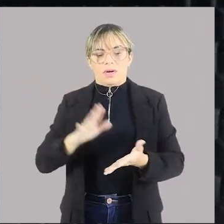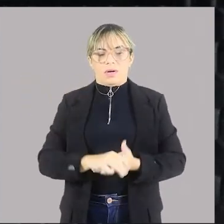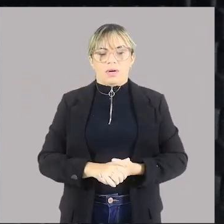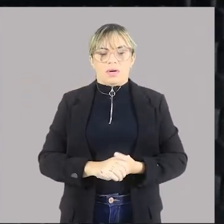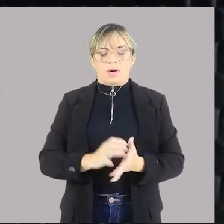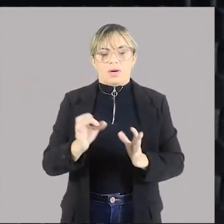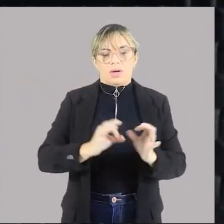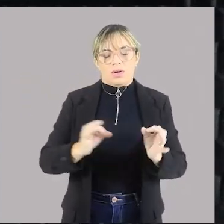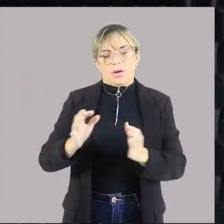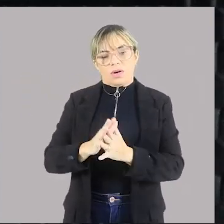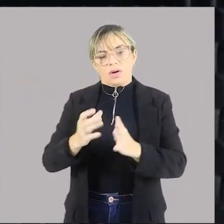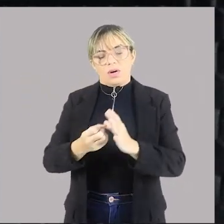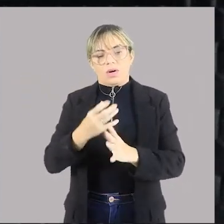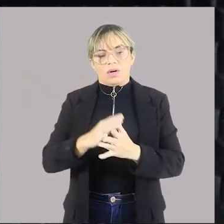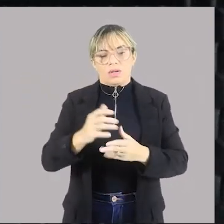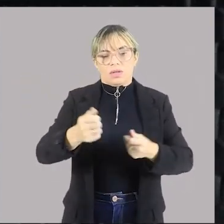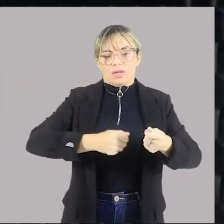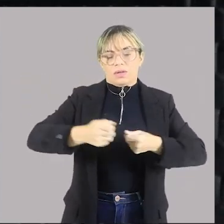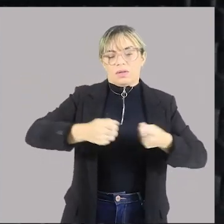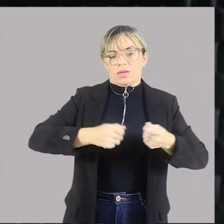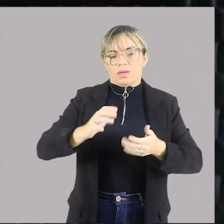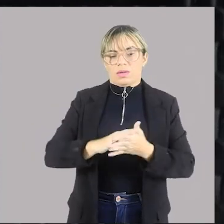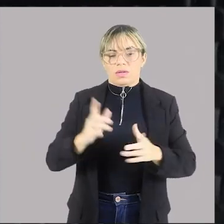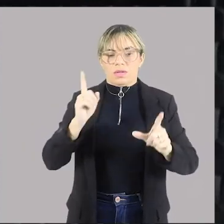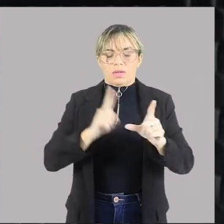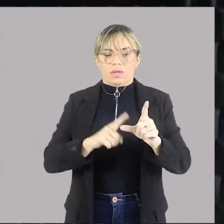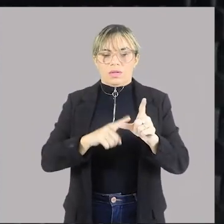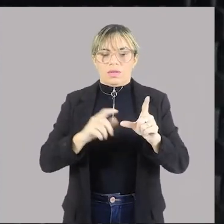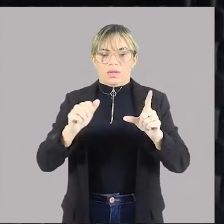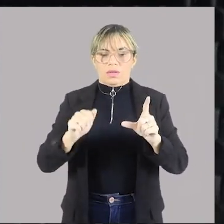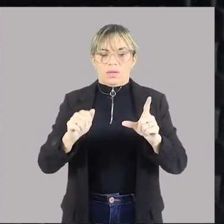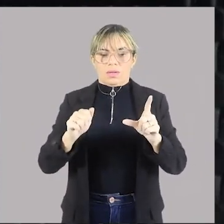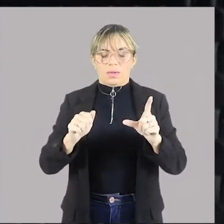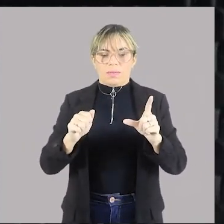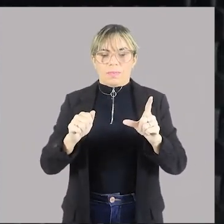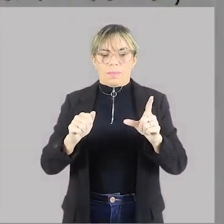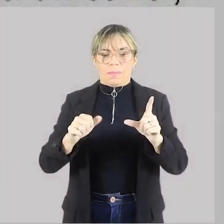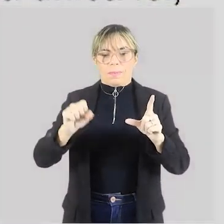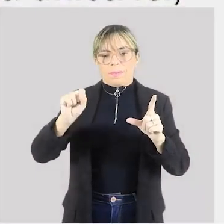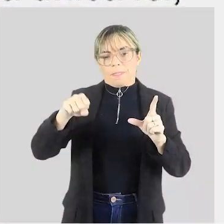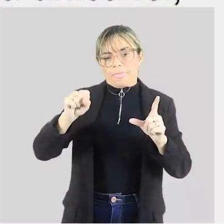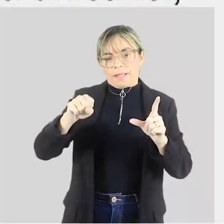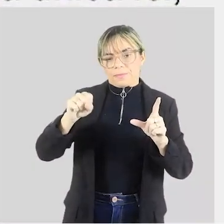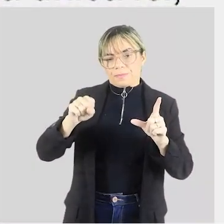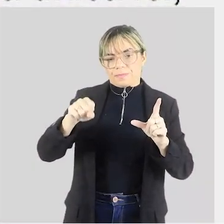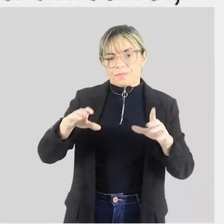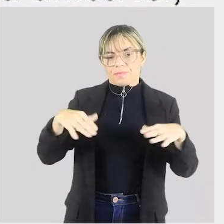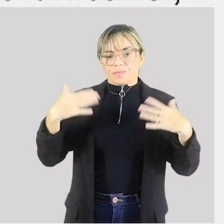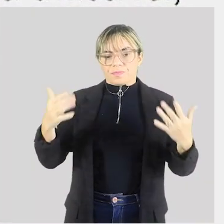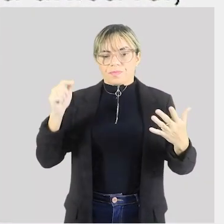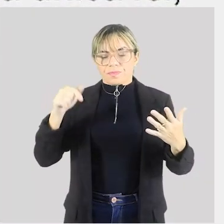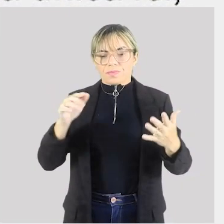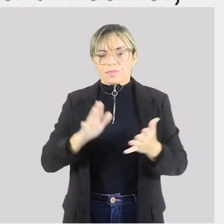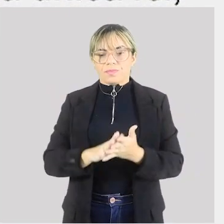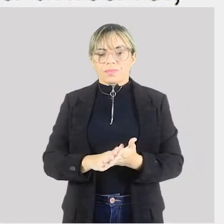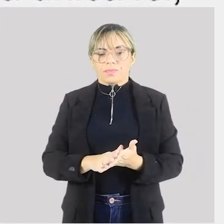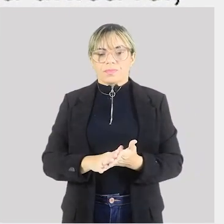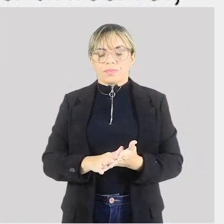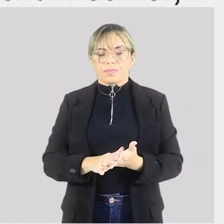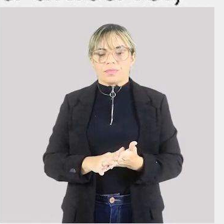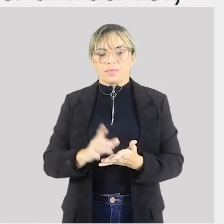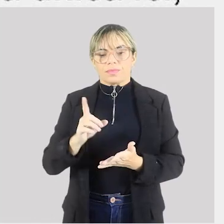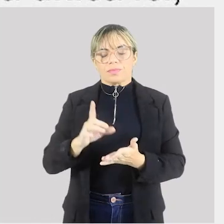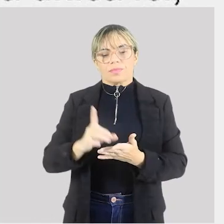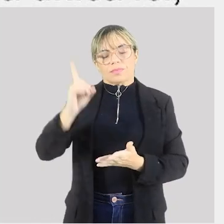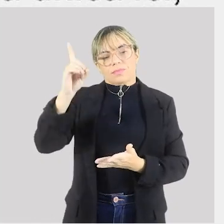a elaboração do direito administrativo. Portanto, é ramo do direito público? Sim. O direito administrativo faz parte do direito